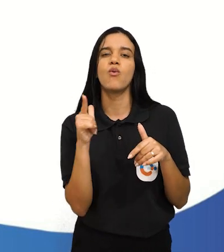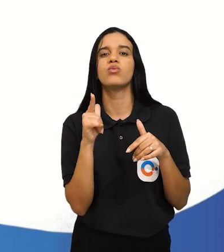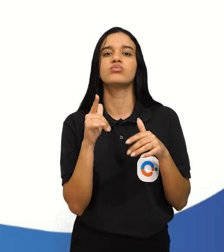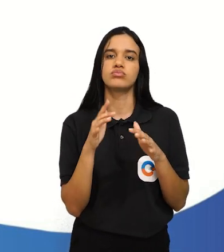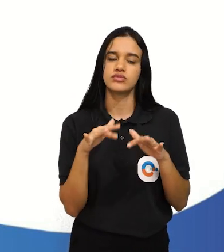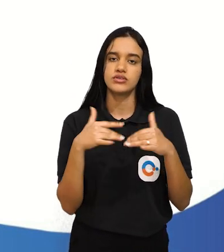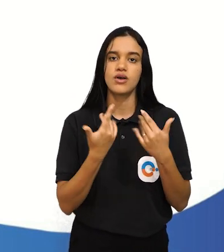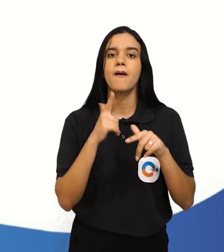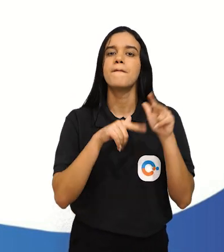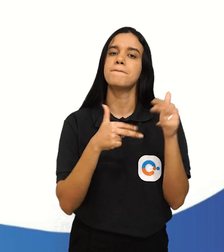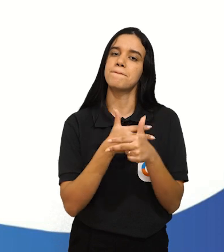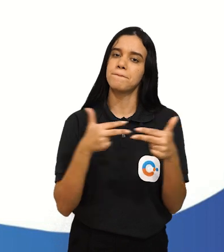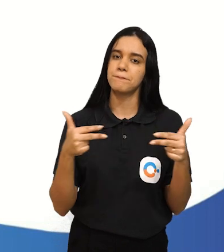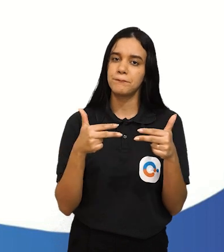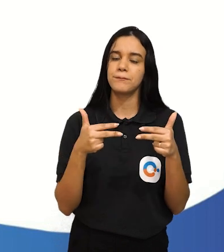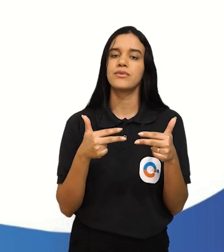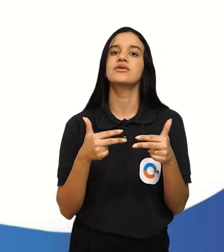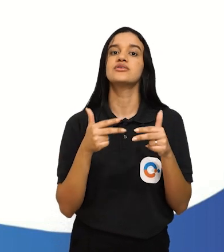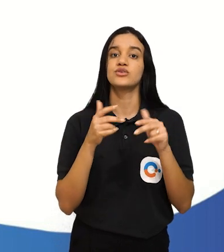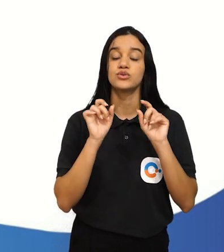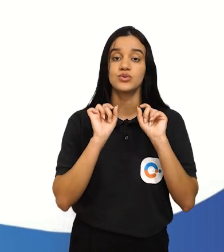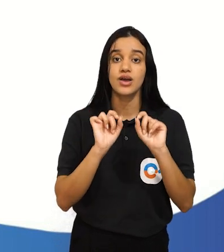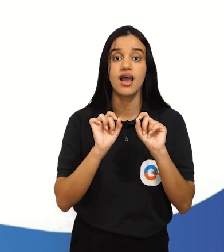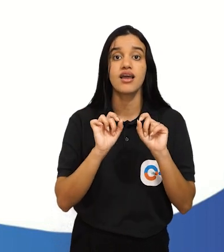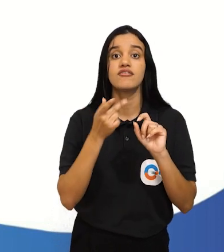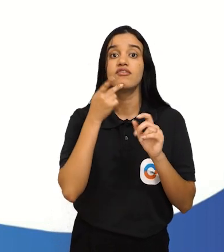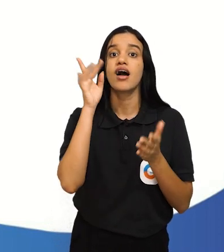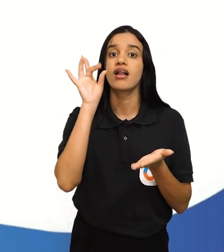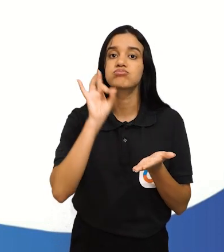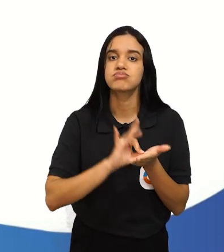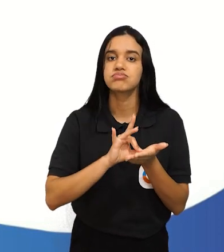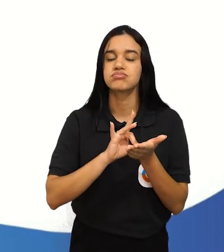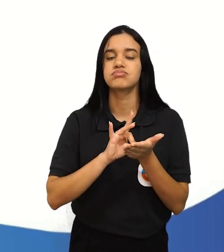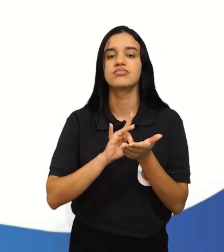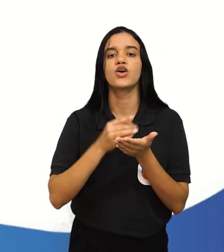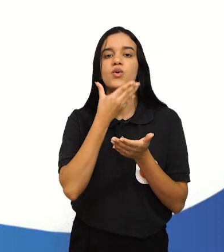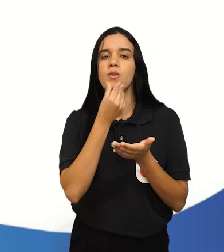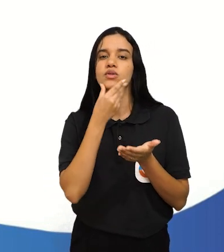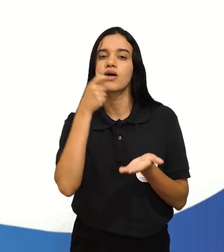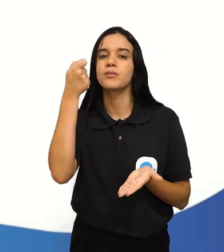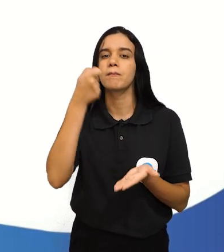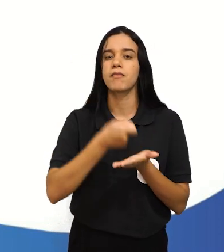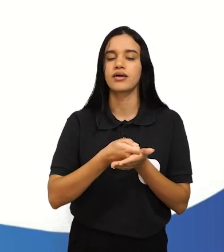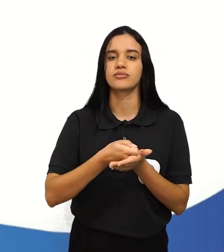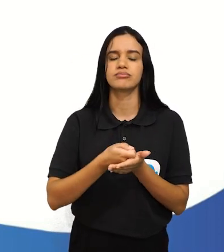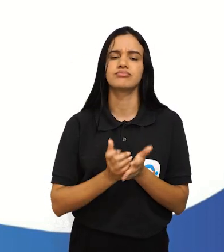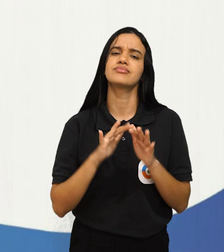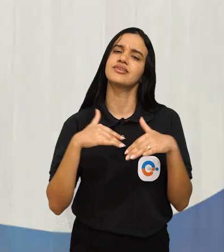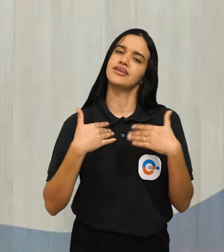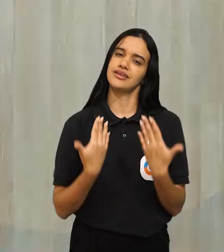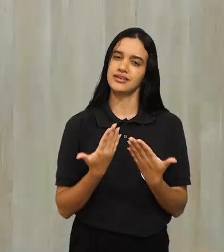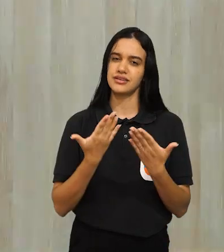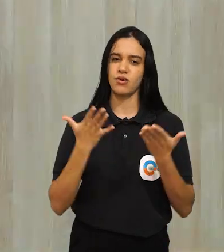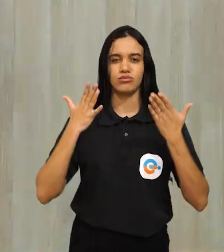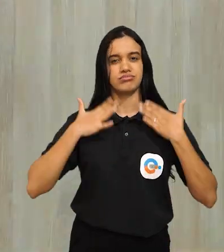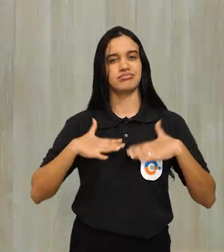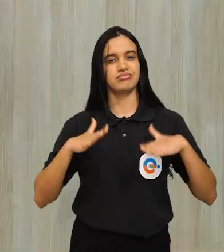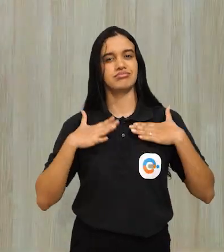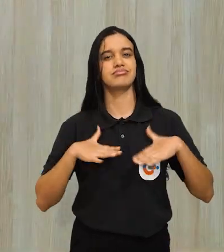produtos podemos afirmar que Ronaldo pagou galera questãozinha bem